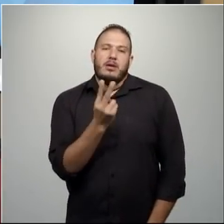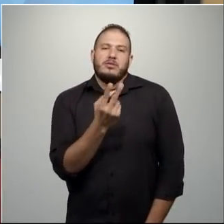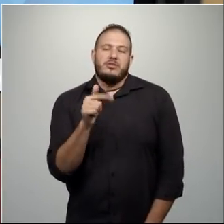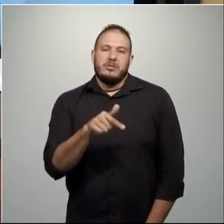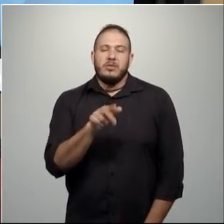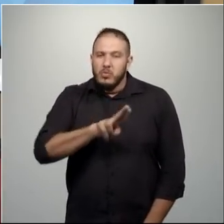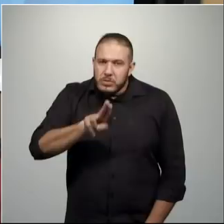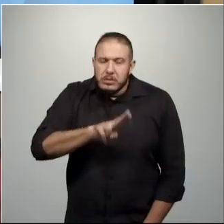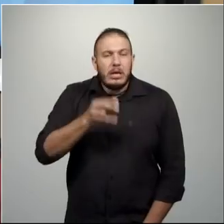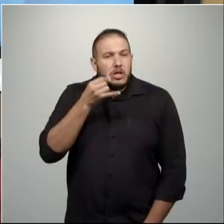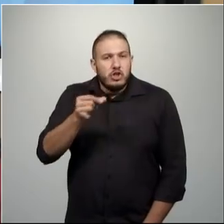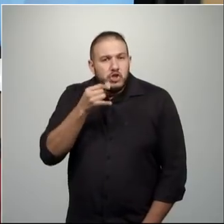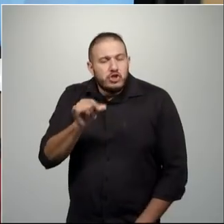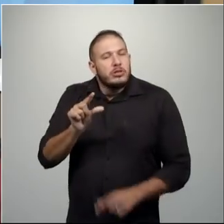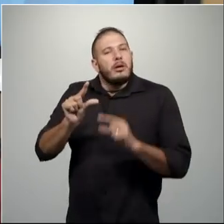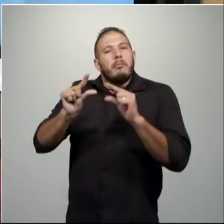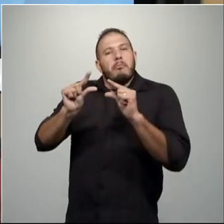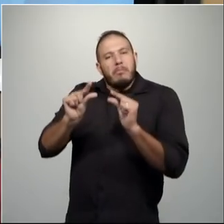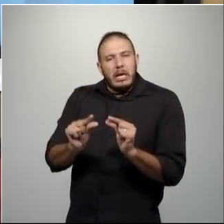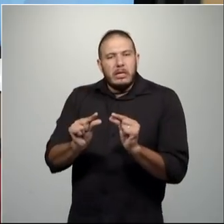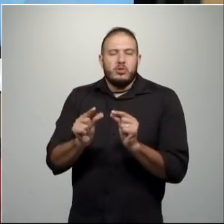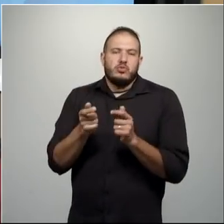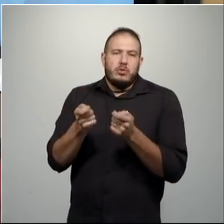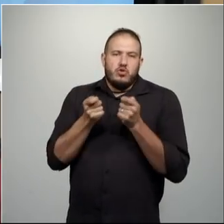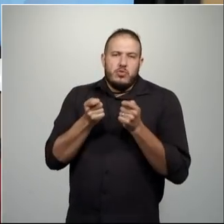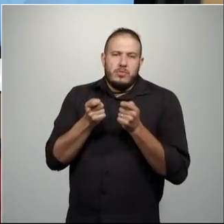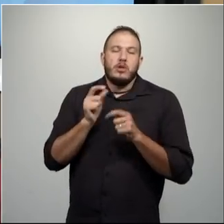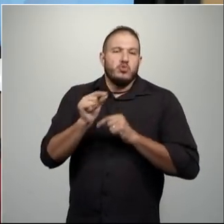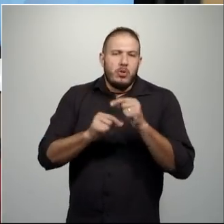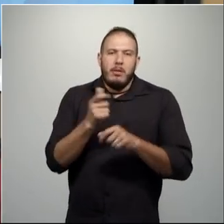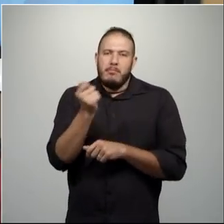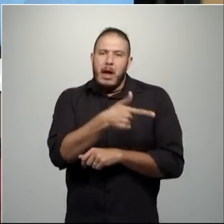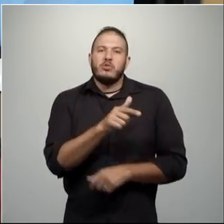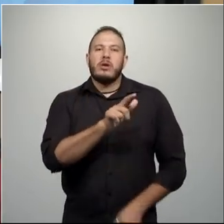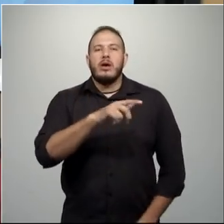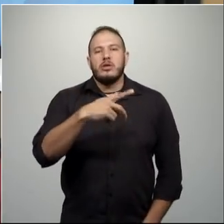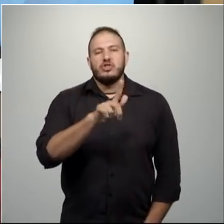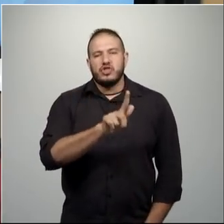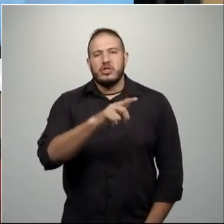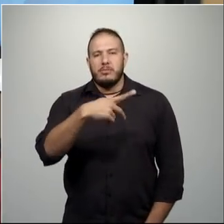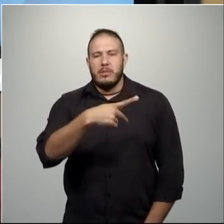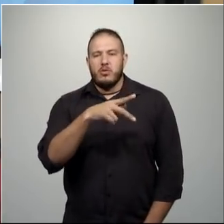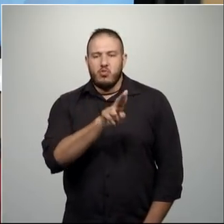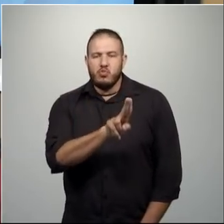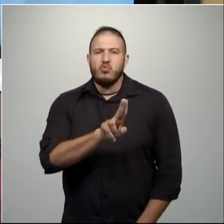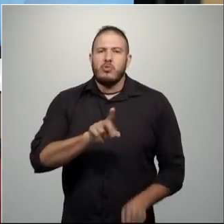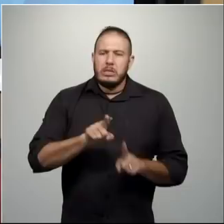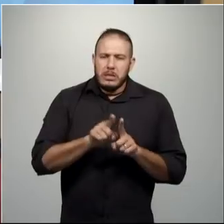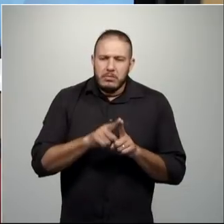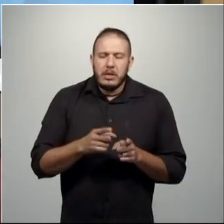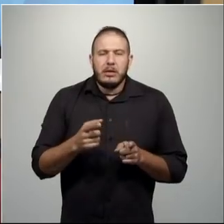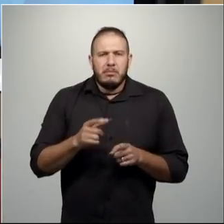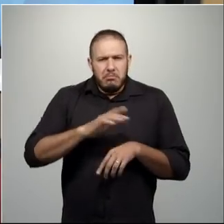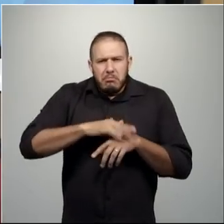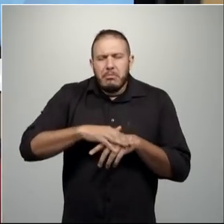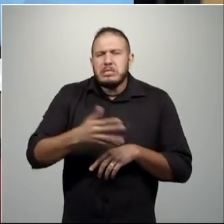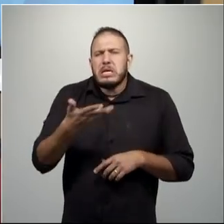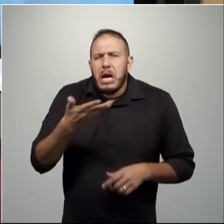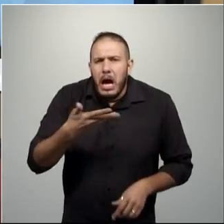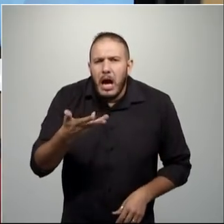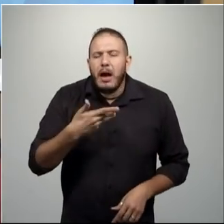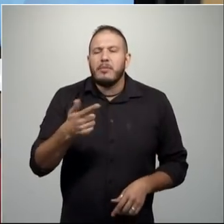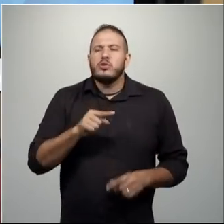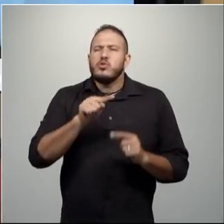energia do que uma uma gpu e sendo muito mais rápido em termos de processamento